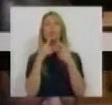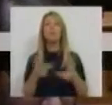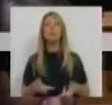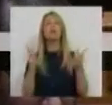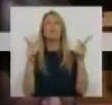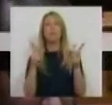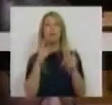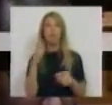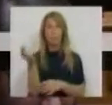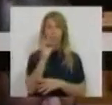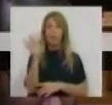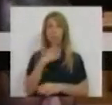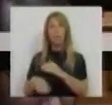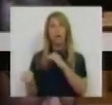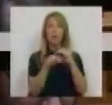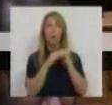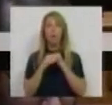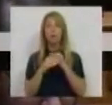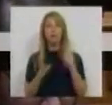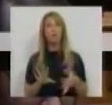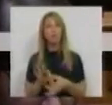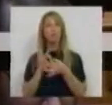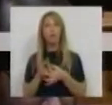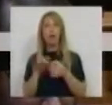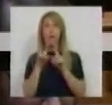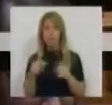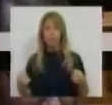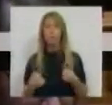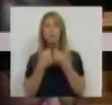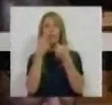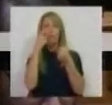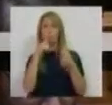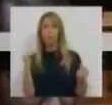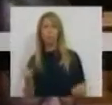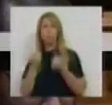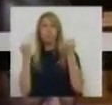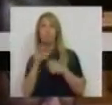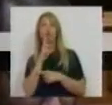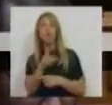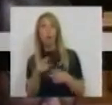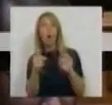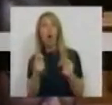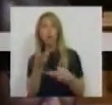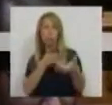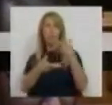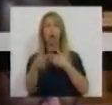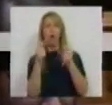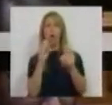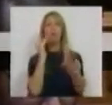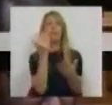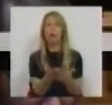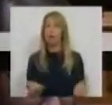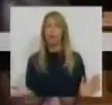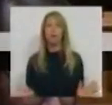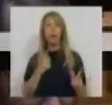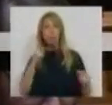liberdade, da igualdade, da solidariedade. Este é o repto daqueles que recusam responder ao ódio com o ódio, que